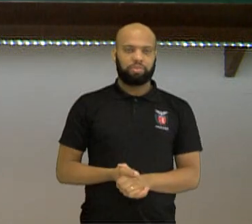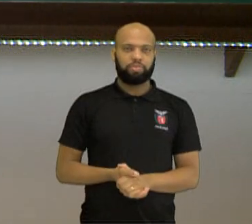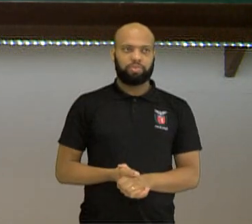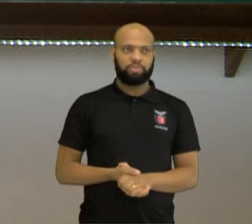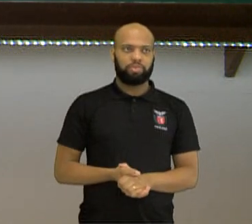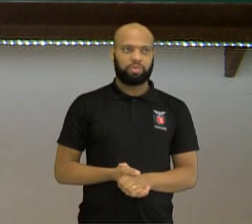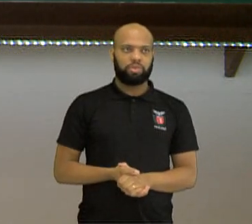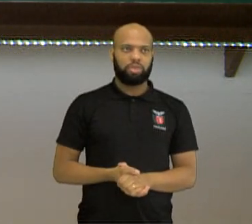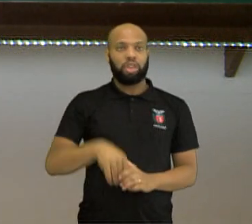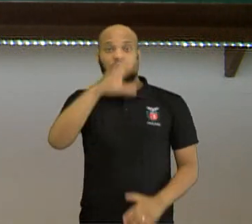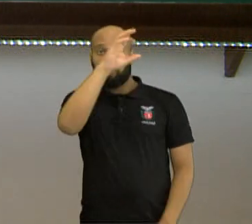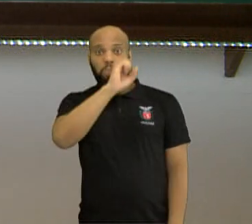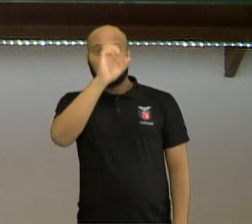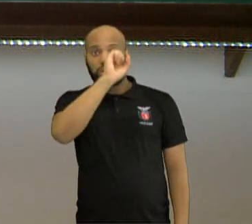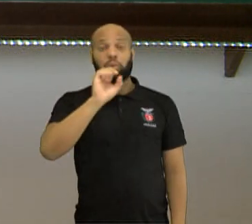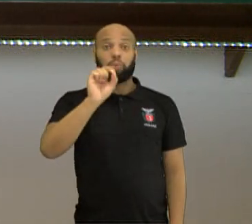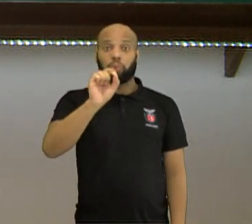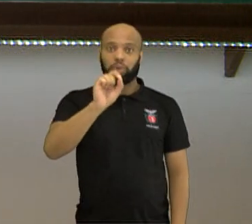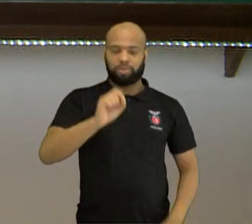O que aprendemos?